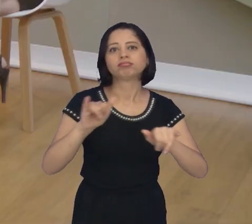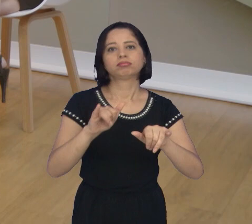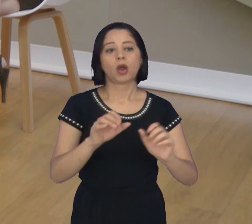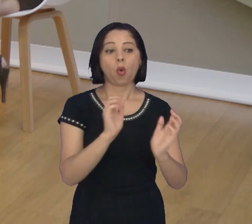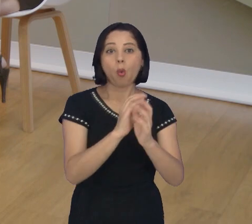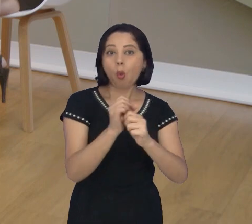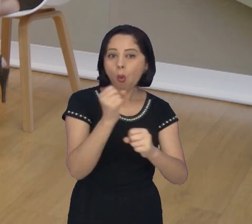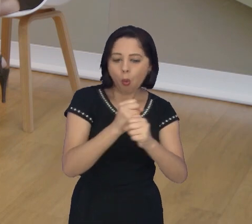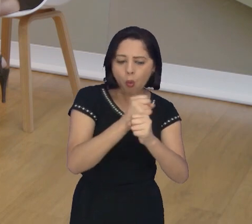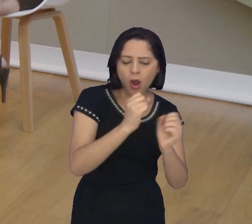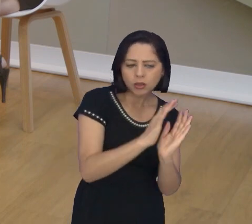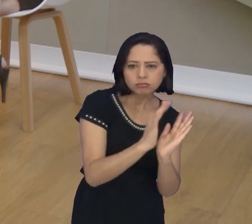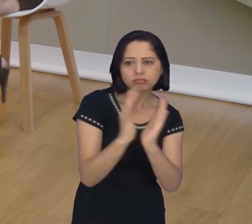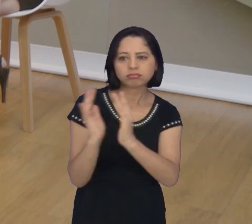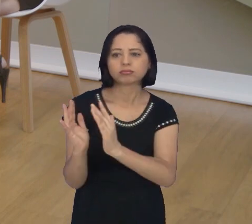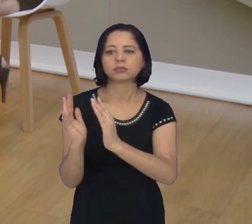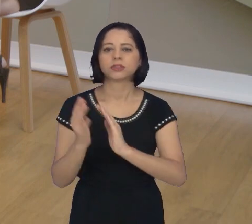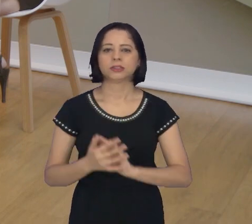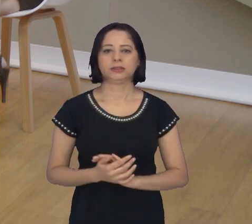estúdio.